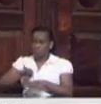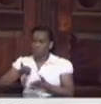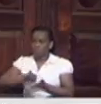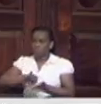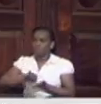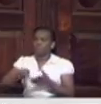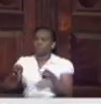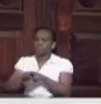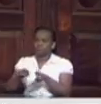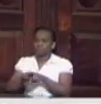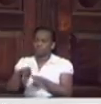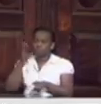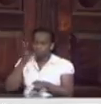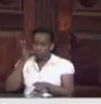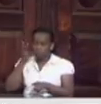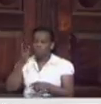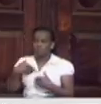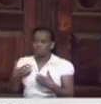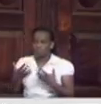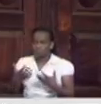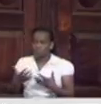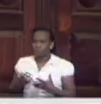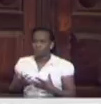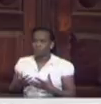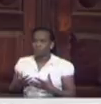esses vereadores, eu desejo